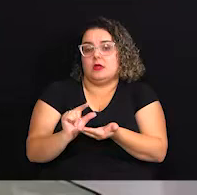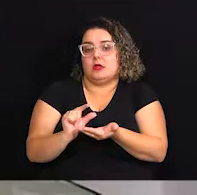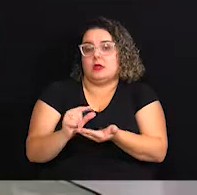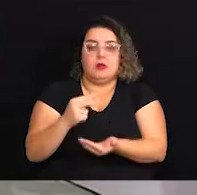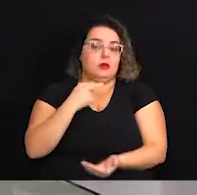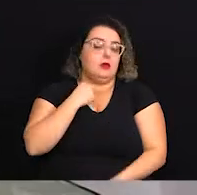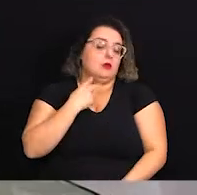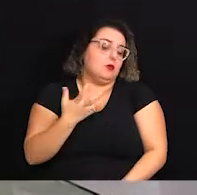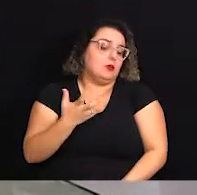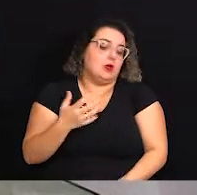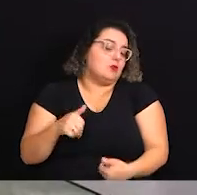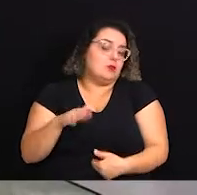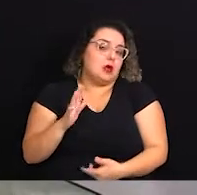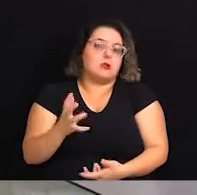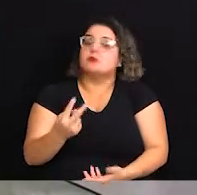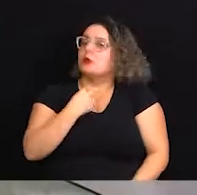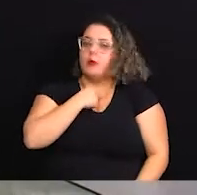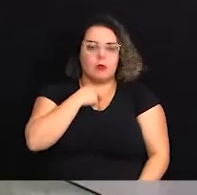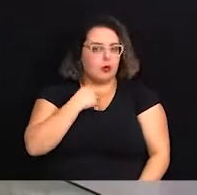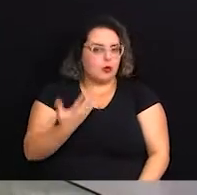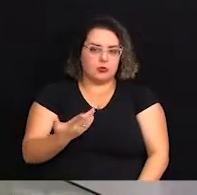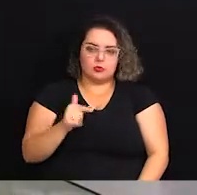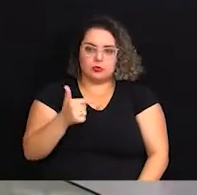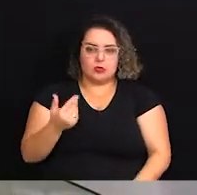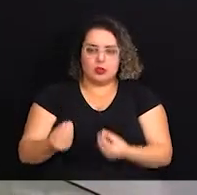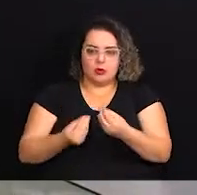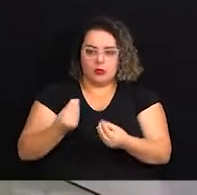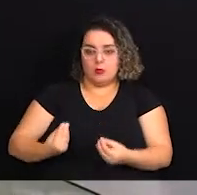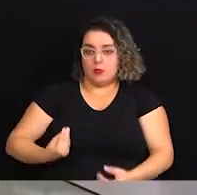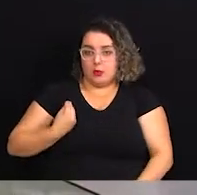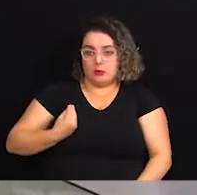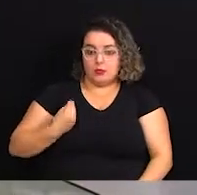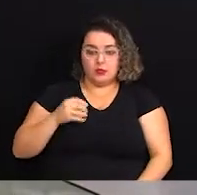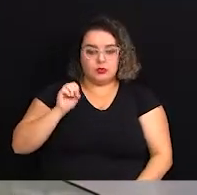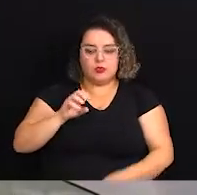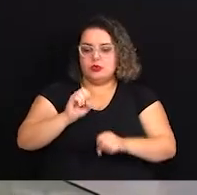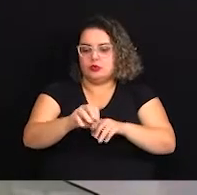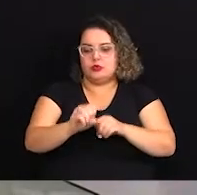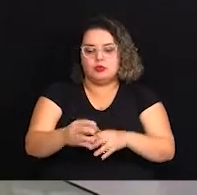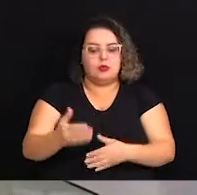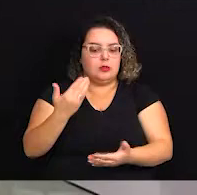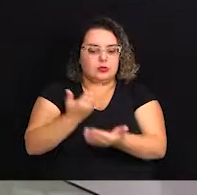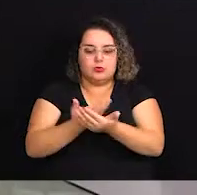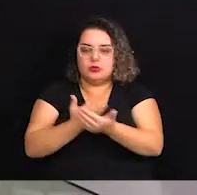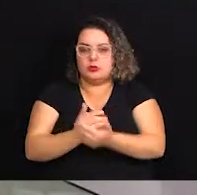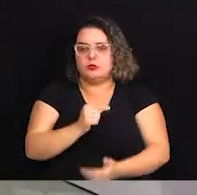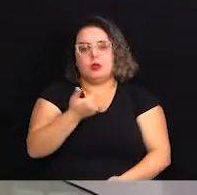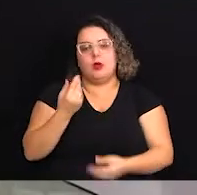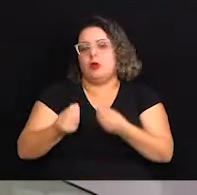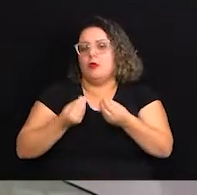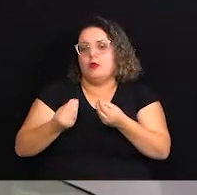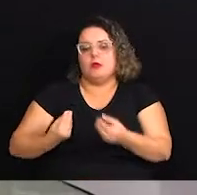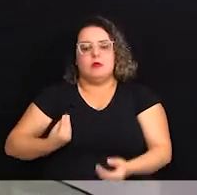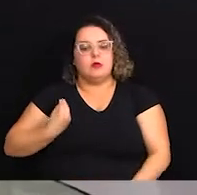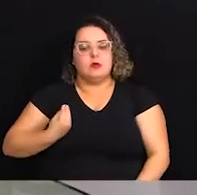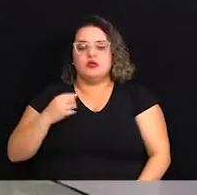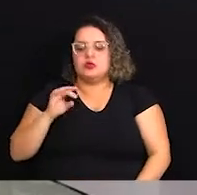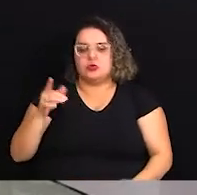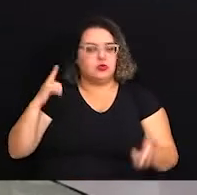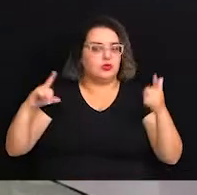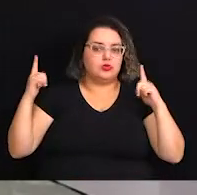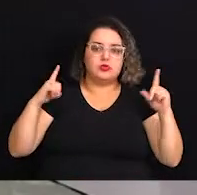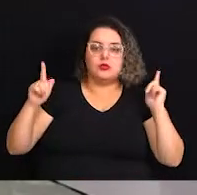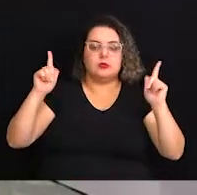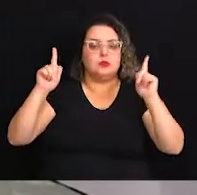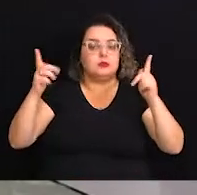dá, existem limites, então não dá para a gente viver só de educação, só estudando, não dá para a gente viver só de lazer,